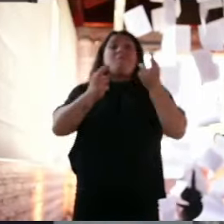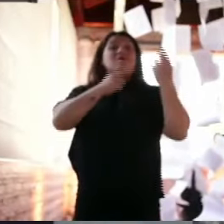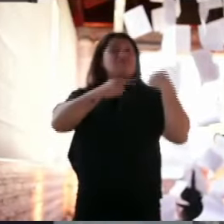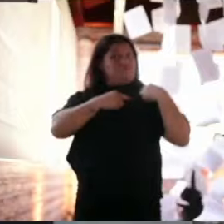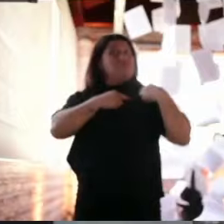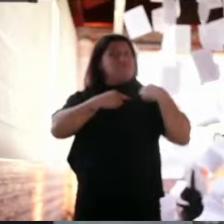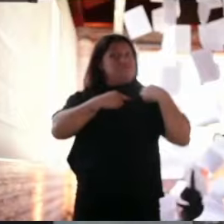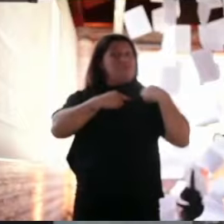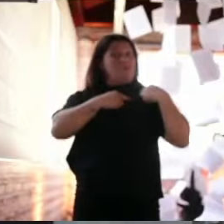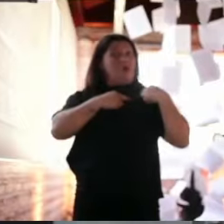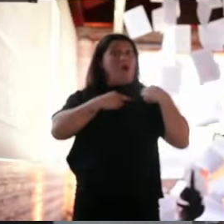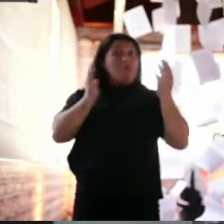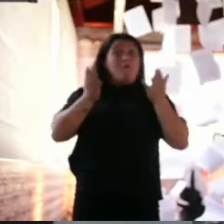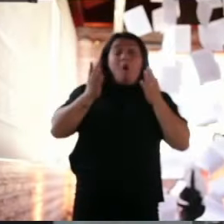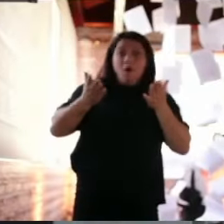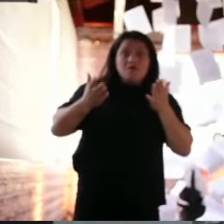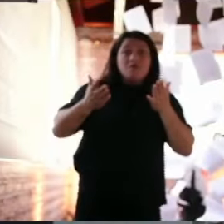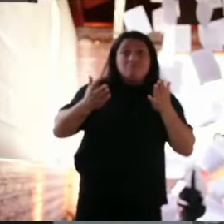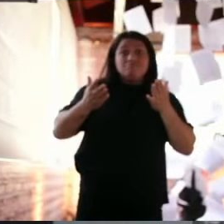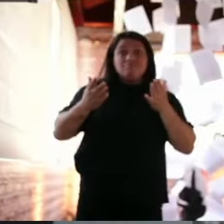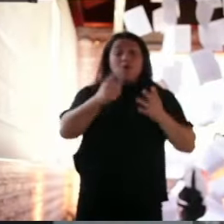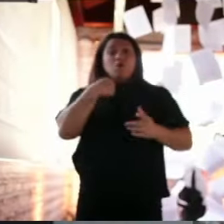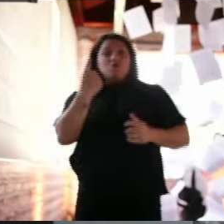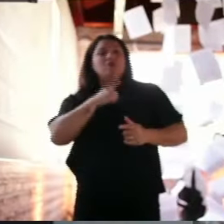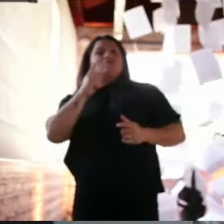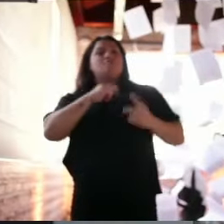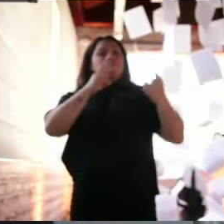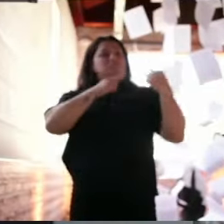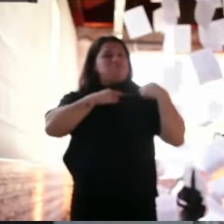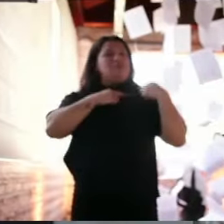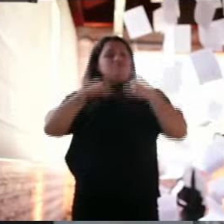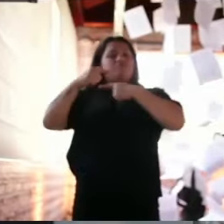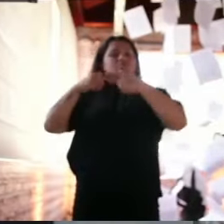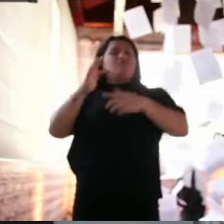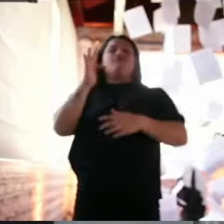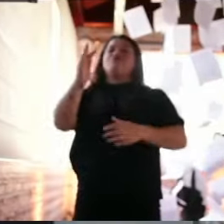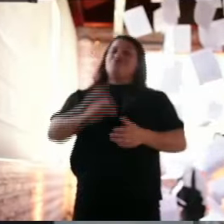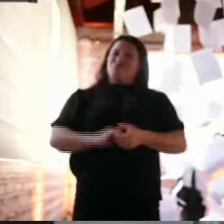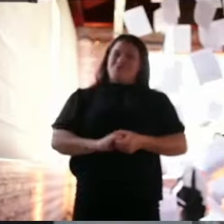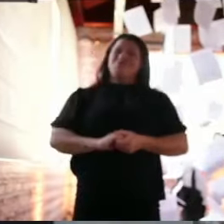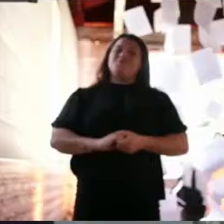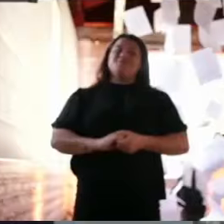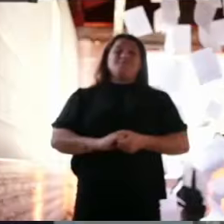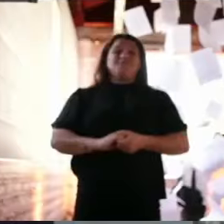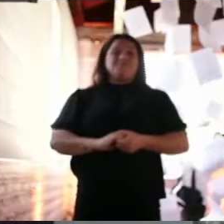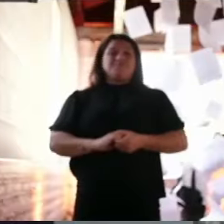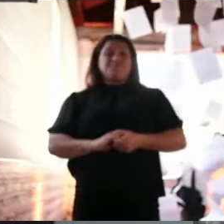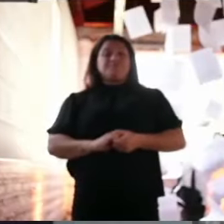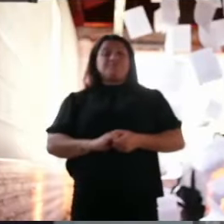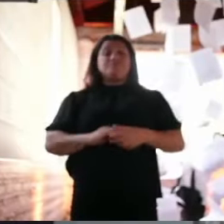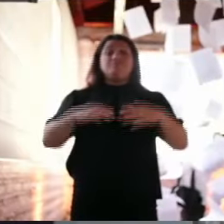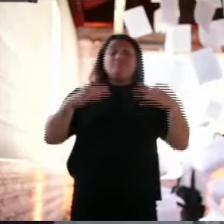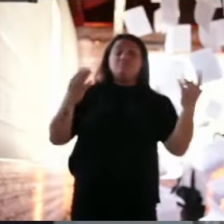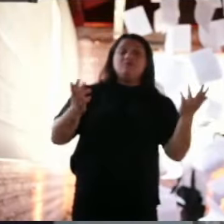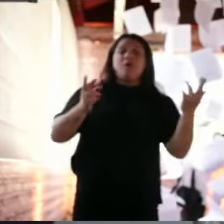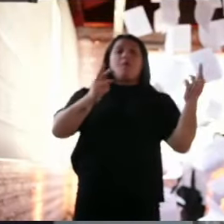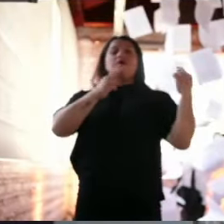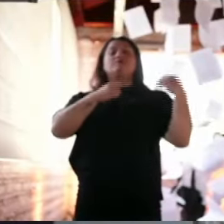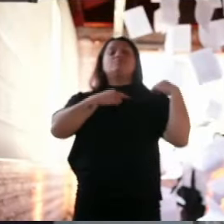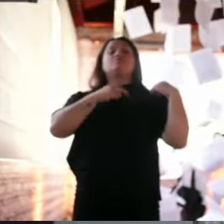responsabilidade da geração anterior a gente pensa que quem fez Mateus que o embale a responsabilidade